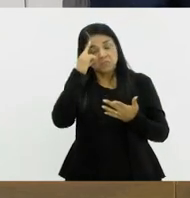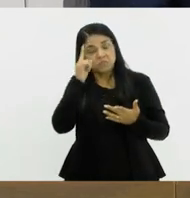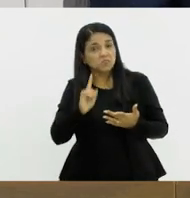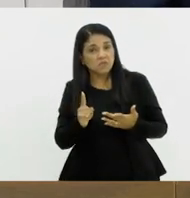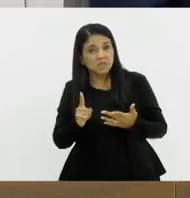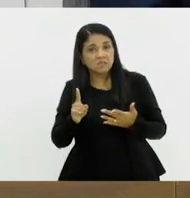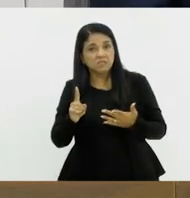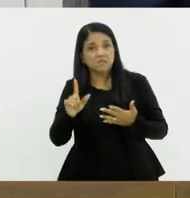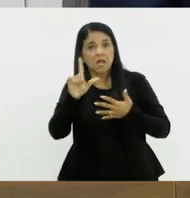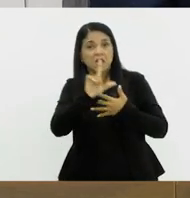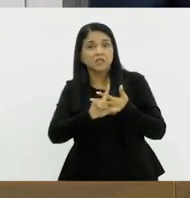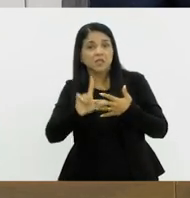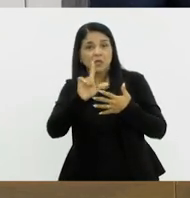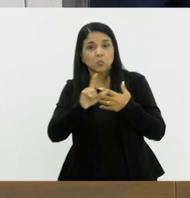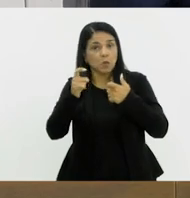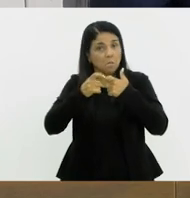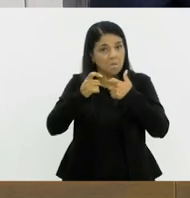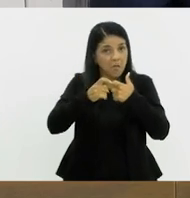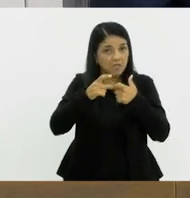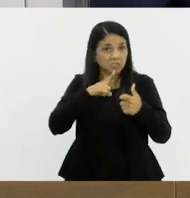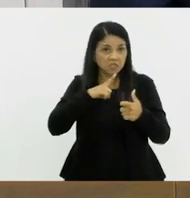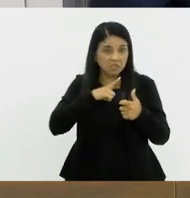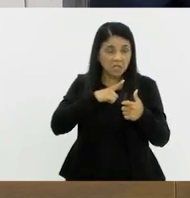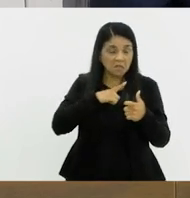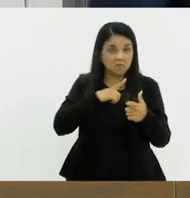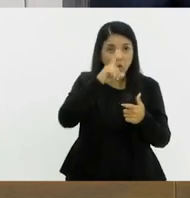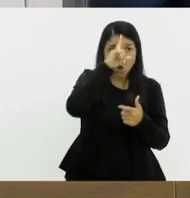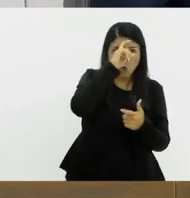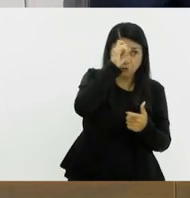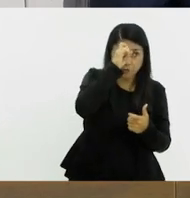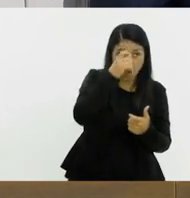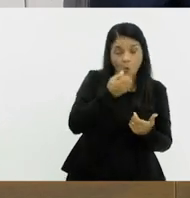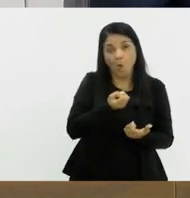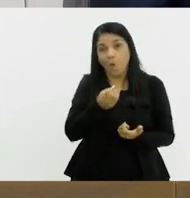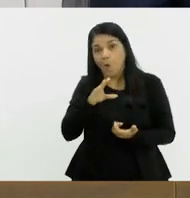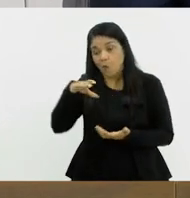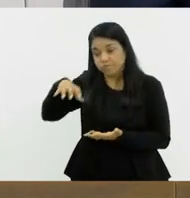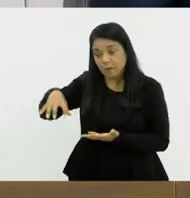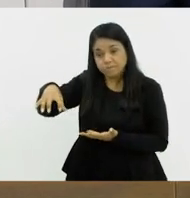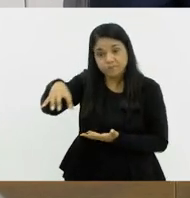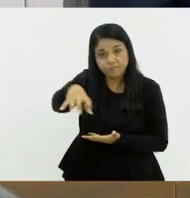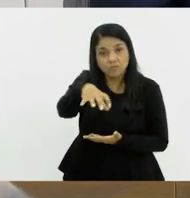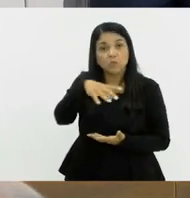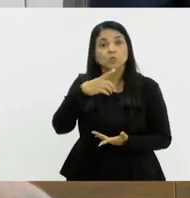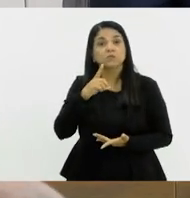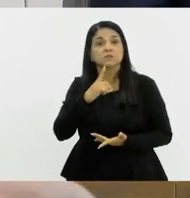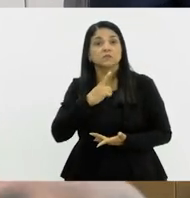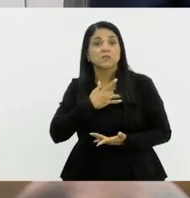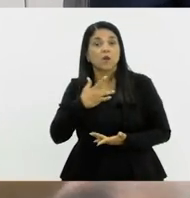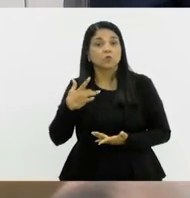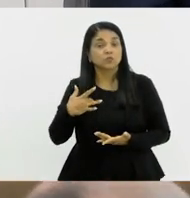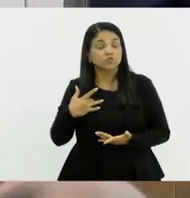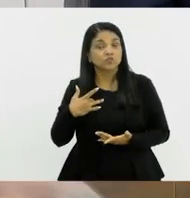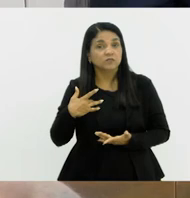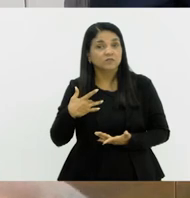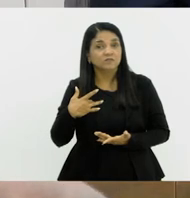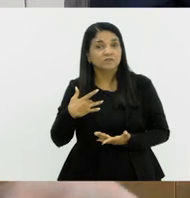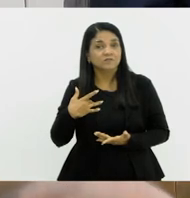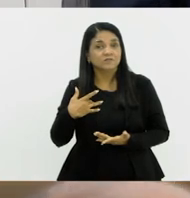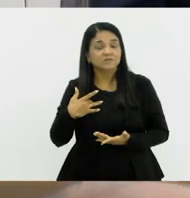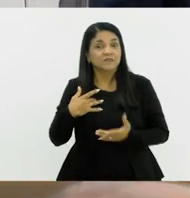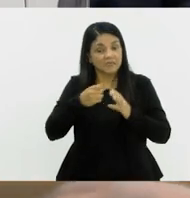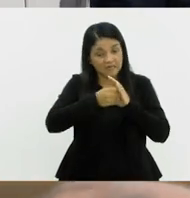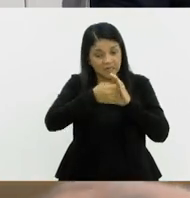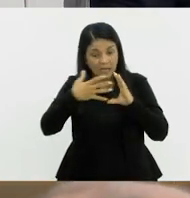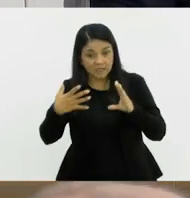existem nuances. Tem uma coisa que é um hospital, tem as outras unidades de saúde. O hospital também é uma unidade de saúde. Mas, com determinadas características,